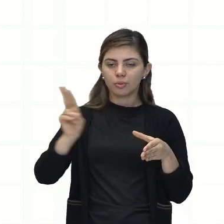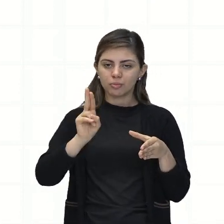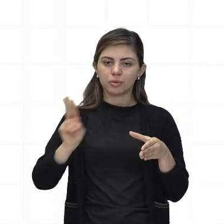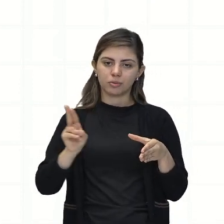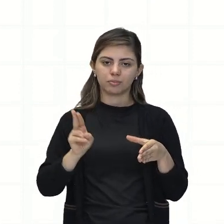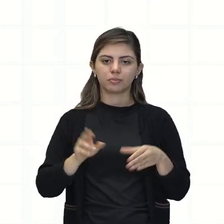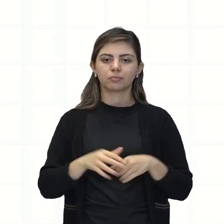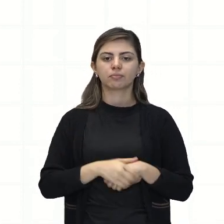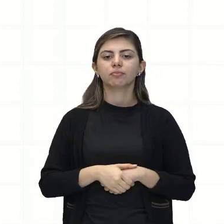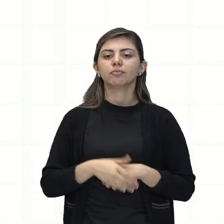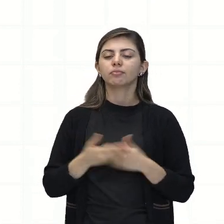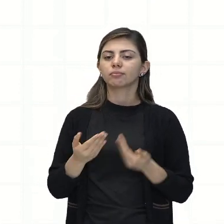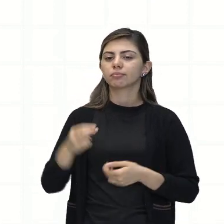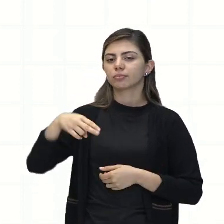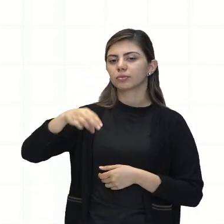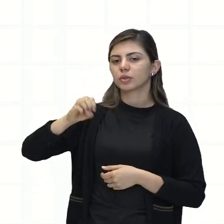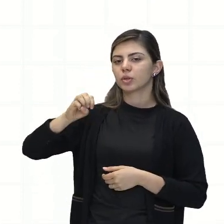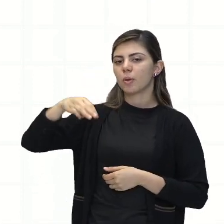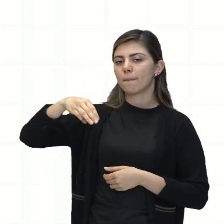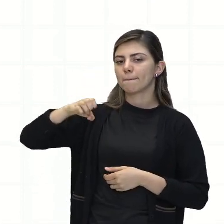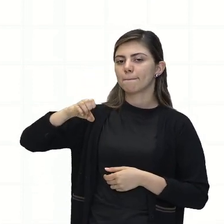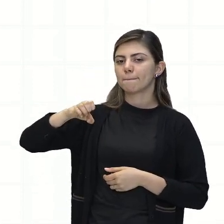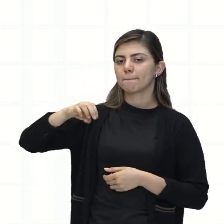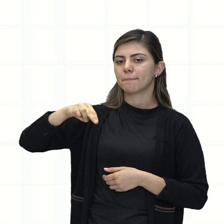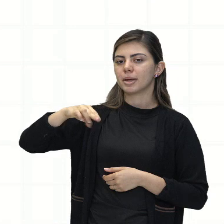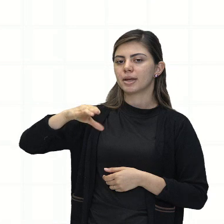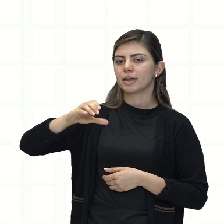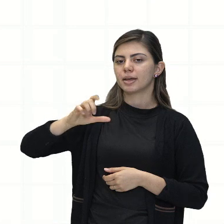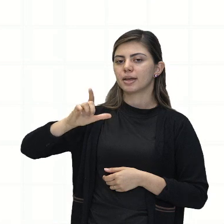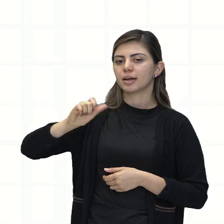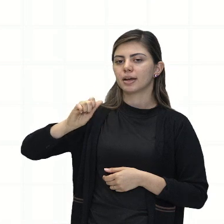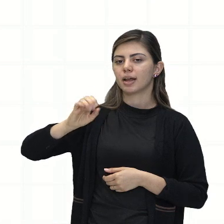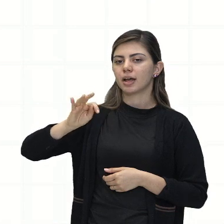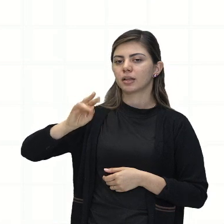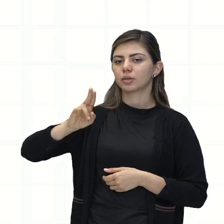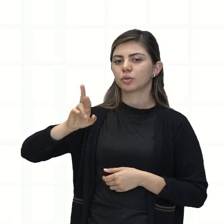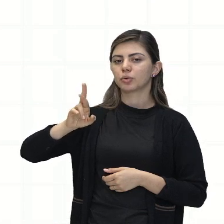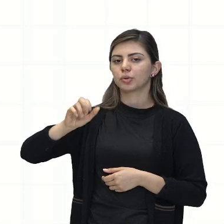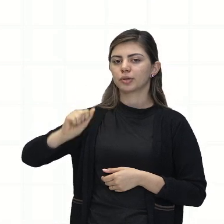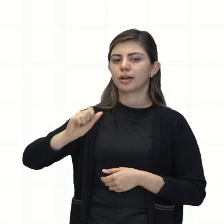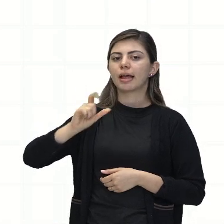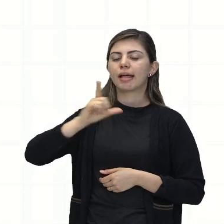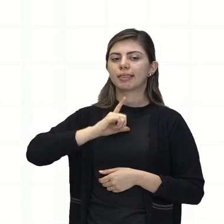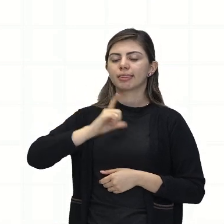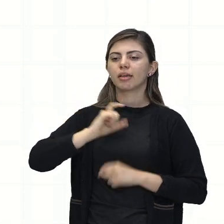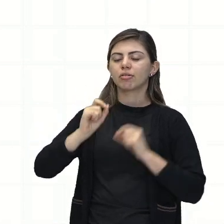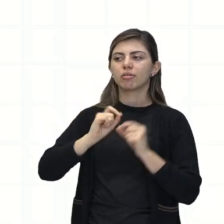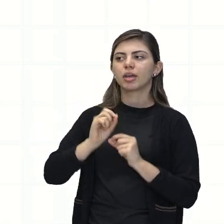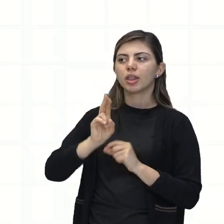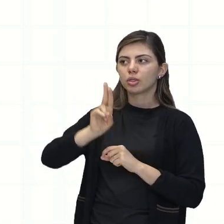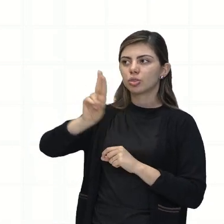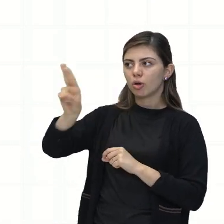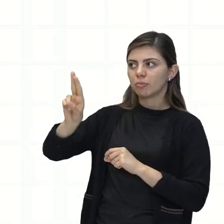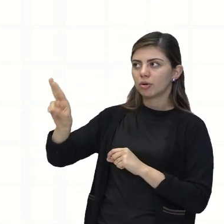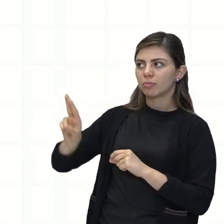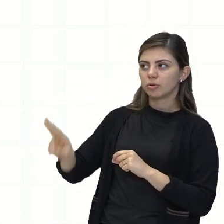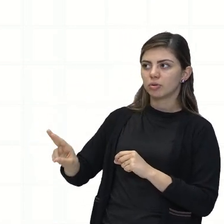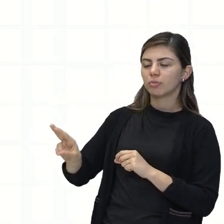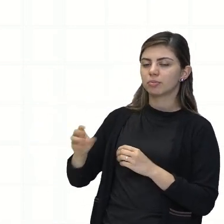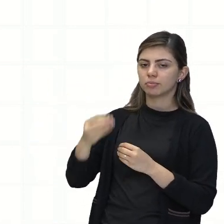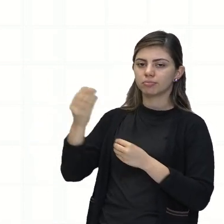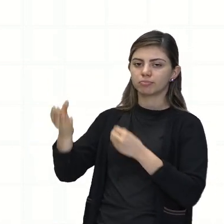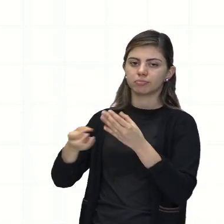um termo para você anotar aí no seu vocabulário, no seu caderno. E descrever